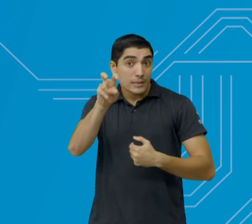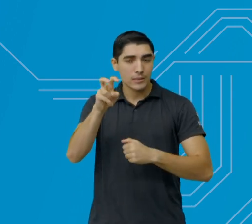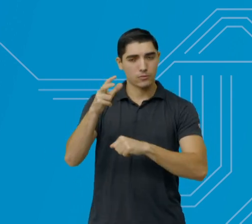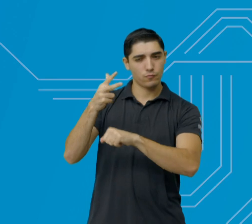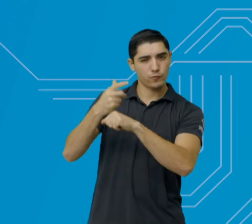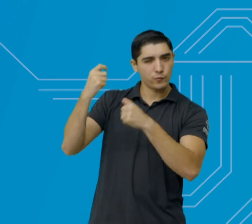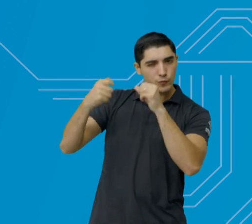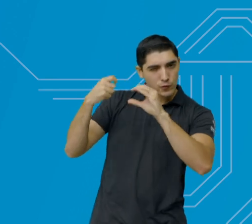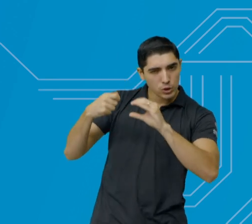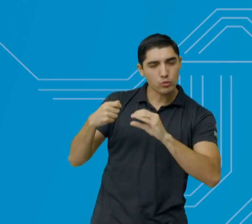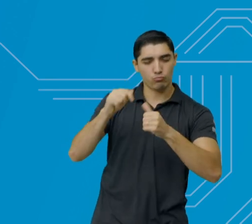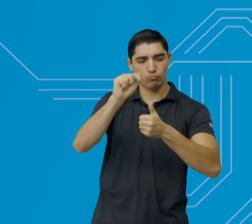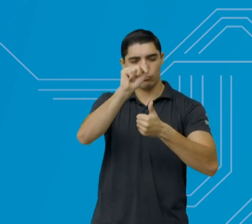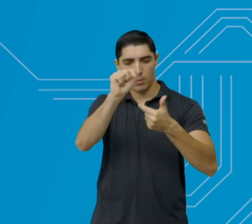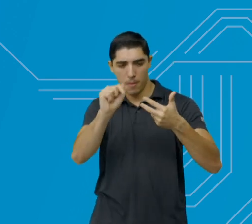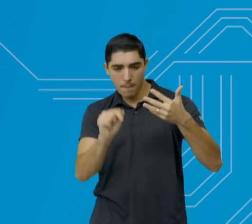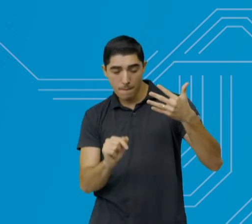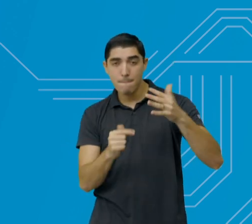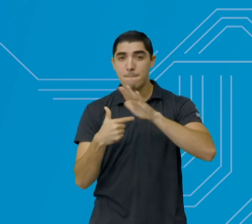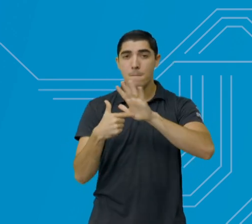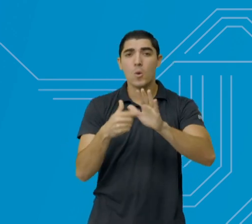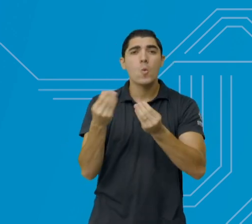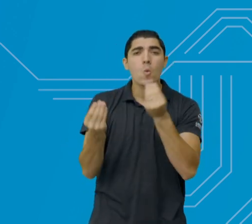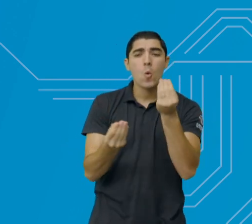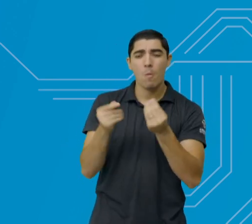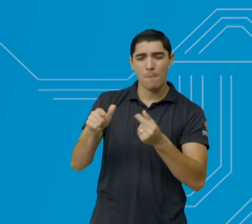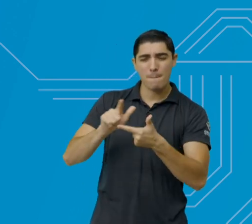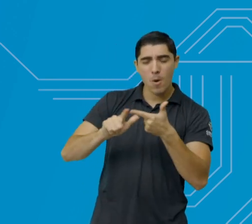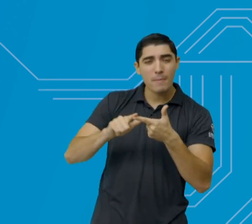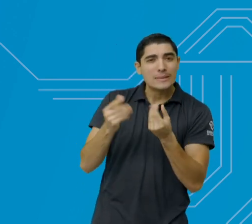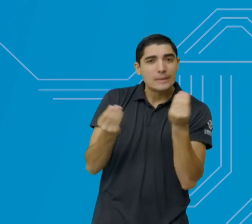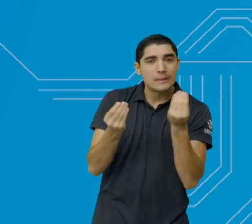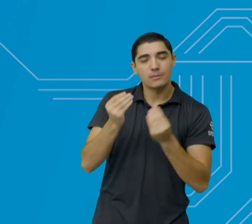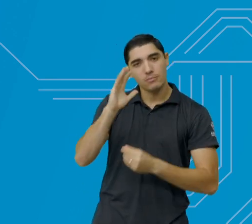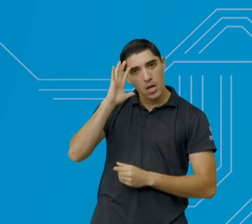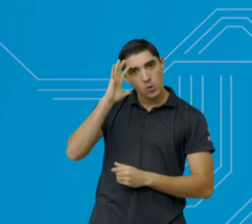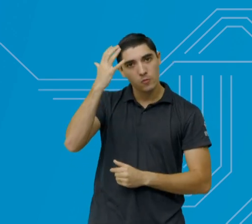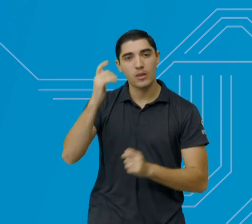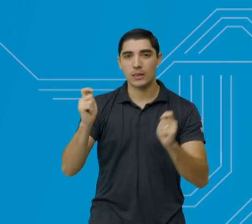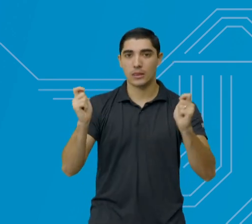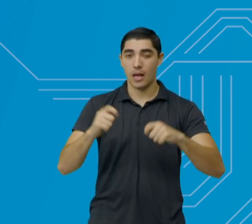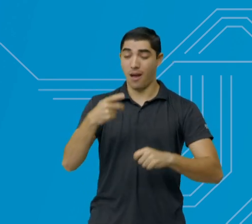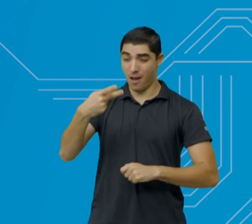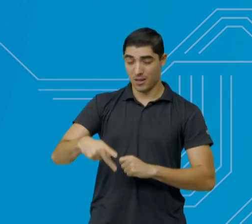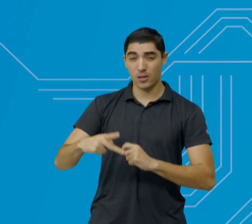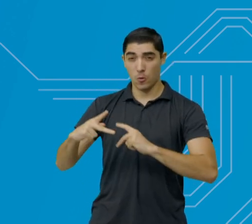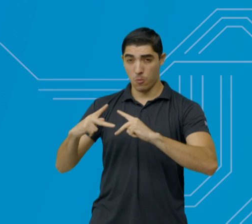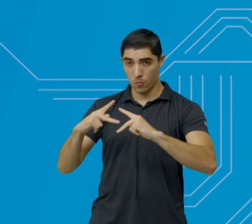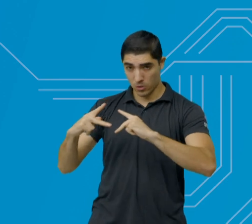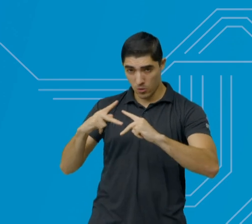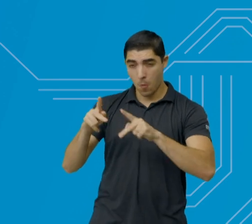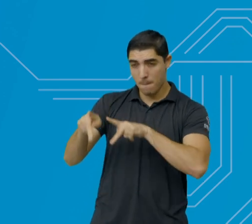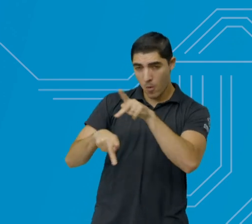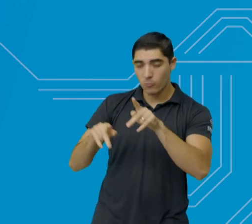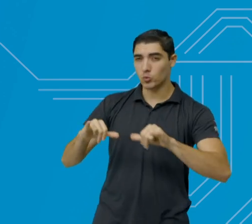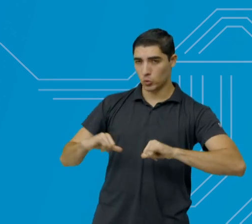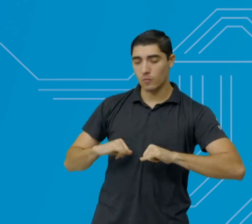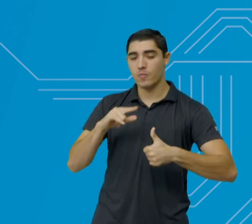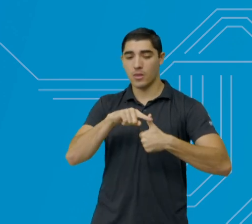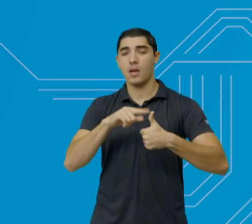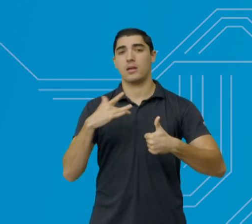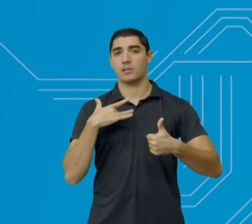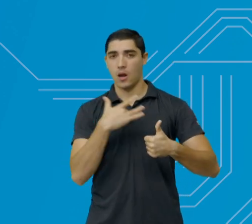5 episódios, mostramos as soluções para enfrentar os problemas que mais atingem a população de São José, nas áreas de